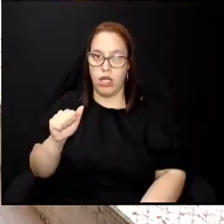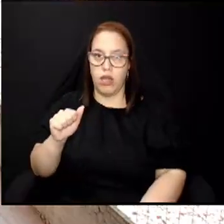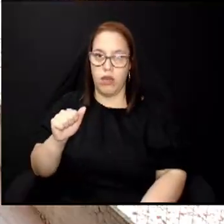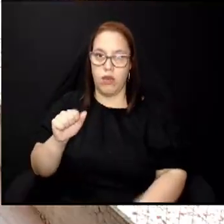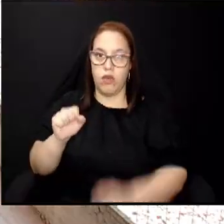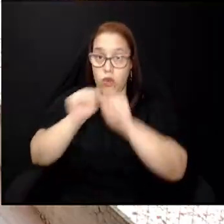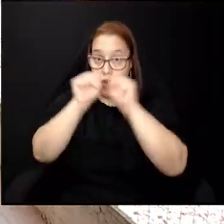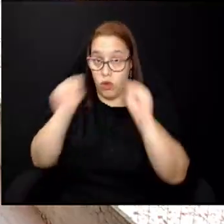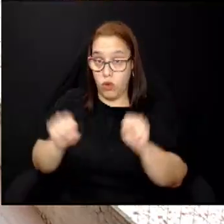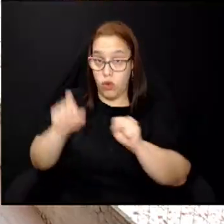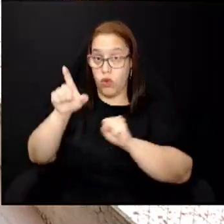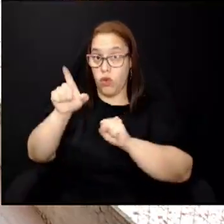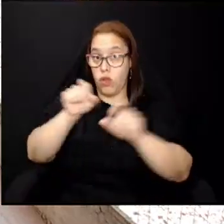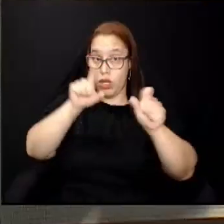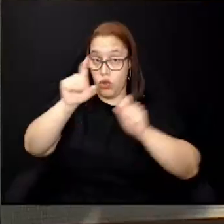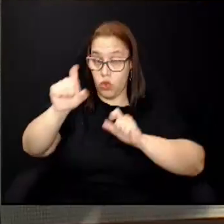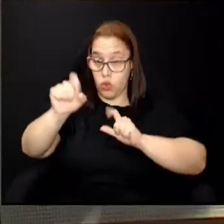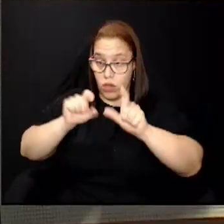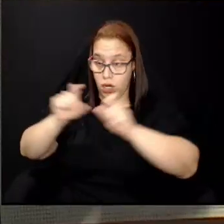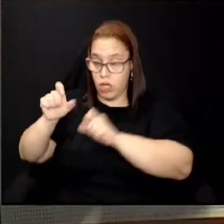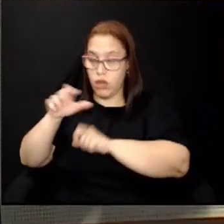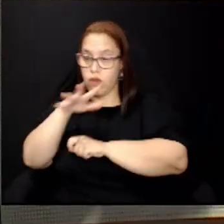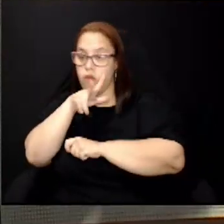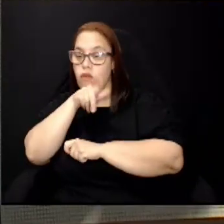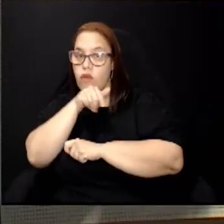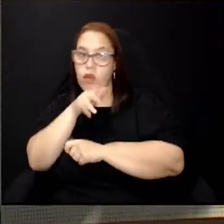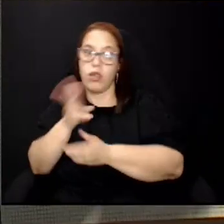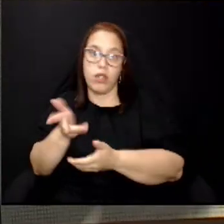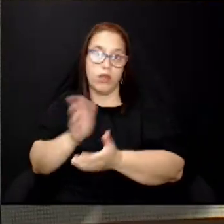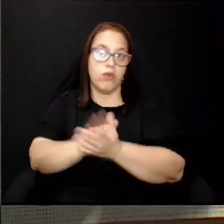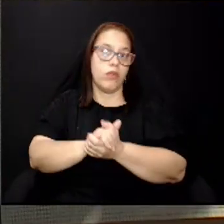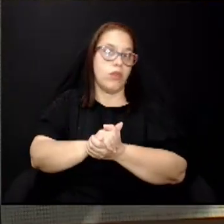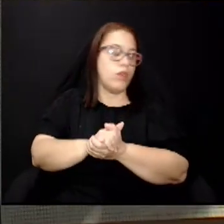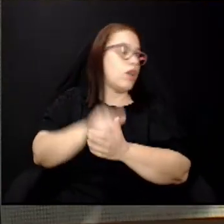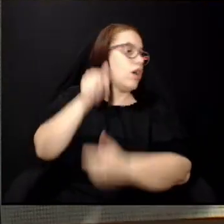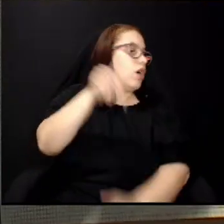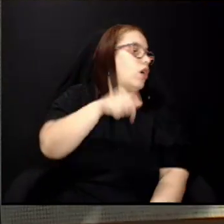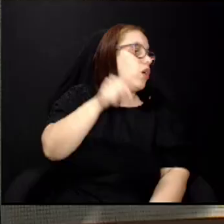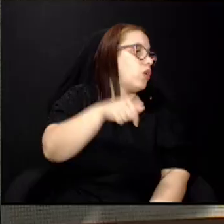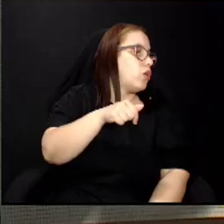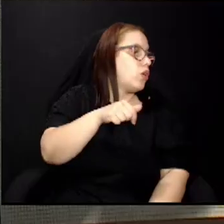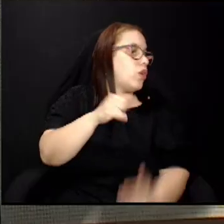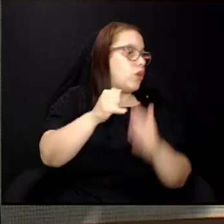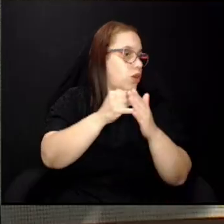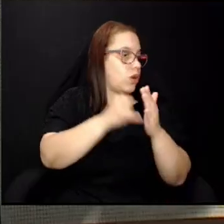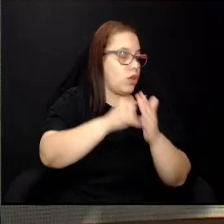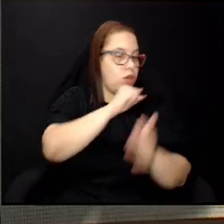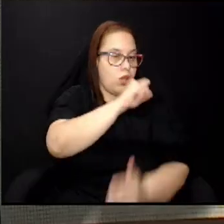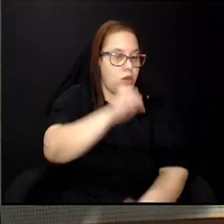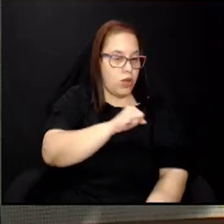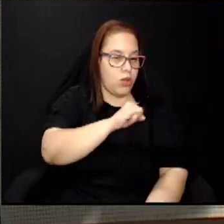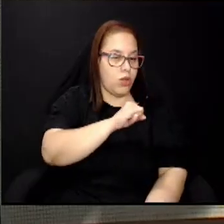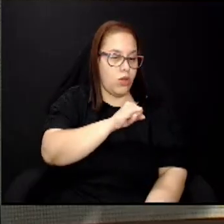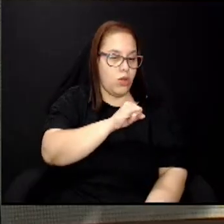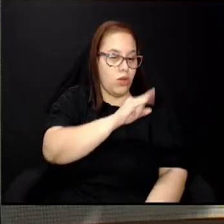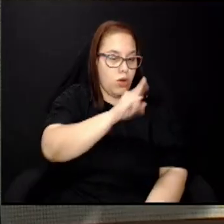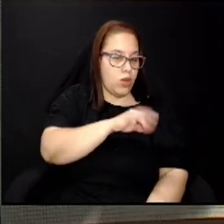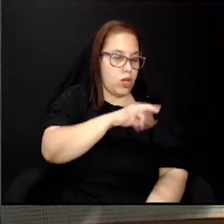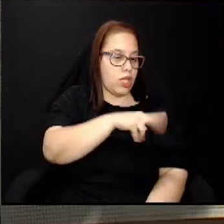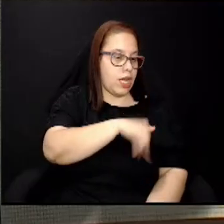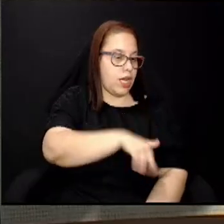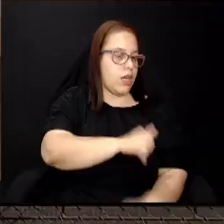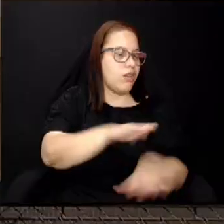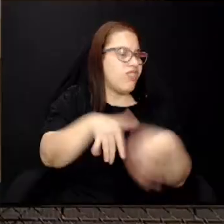seleção, né, para os animais, enfim. E aí aqui no Instituto de Zootecnia, qual é